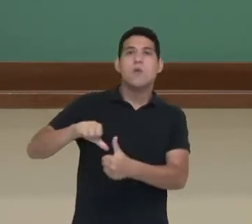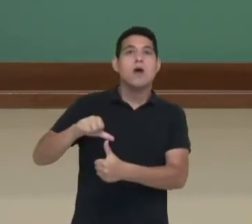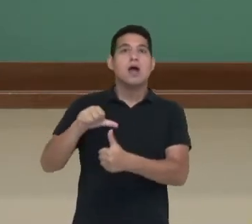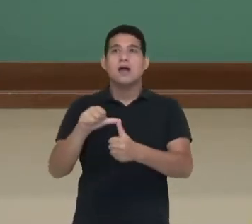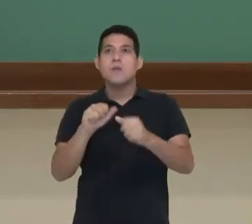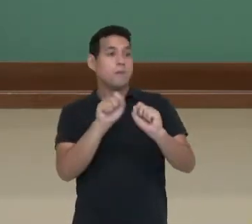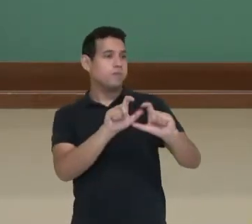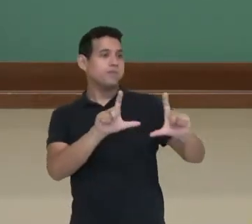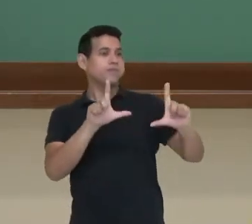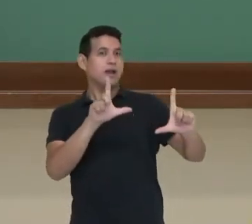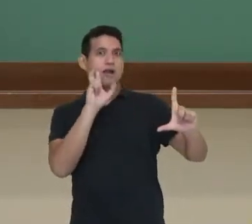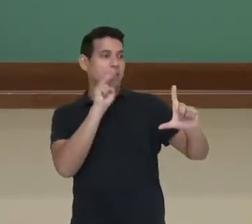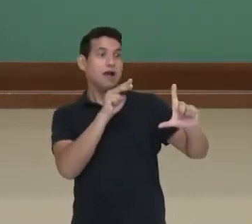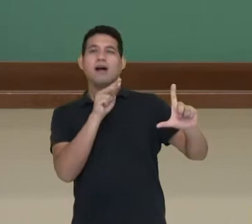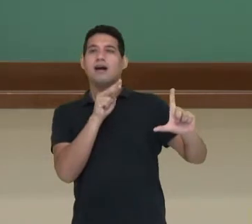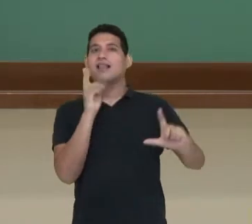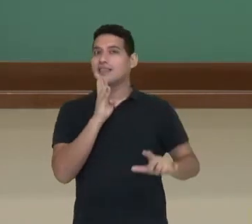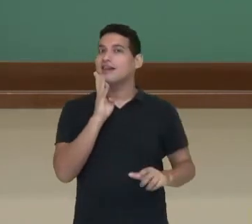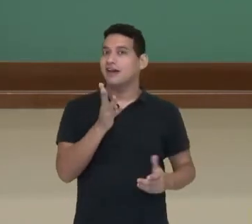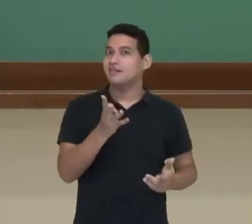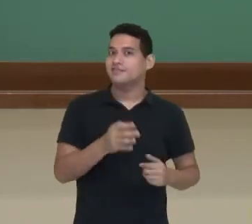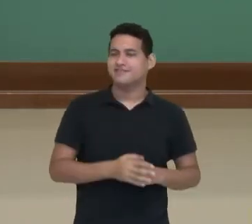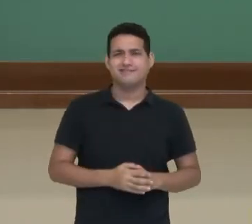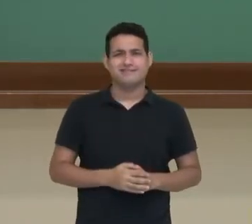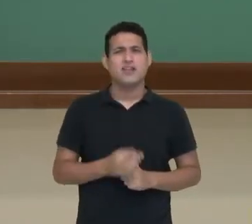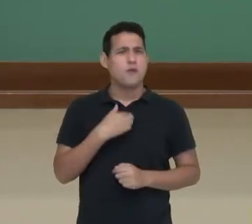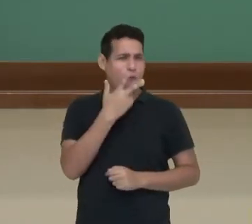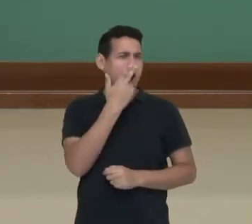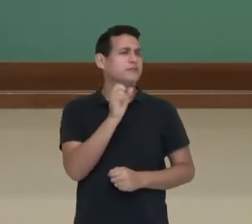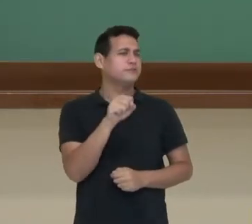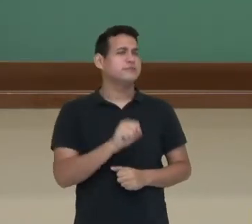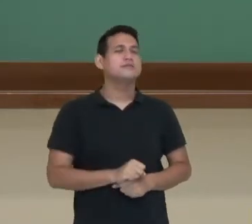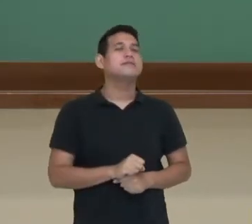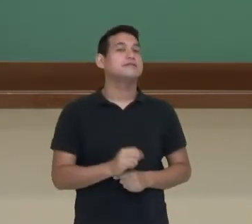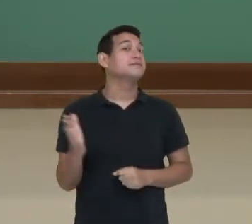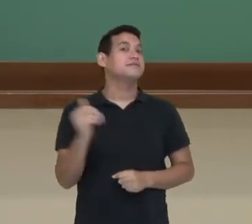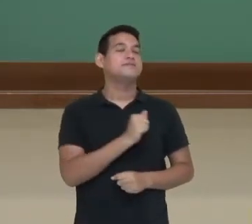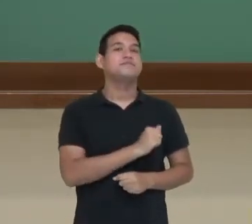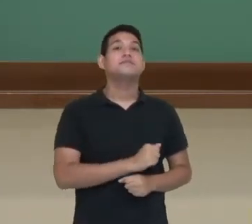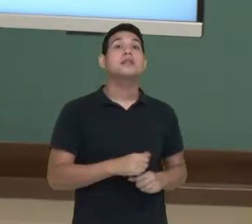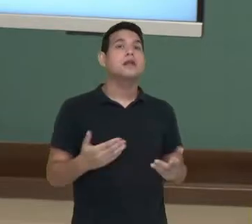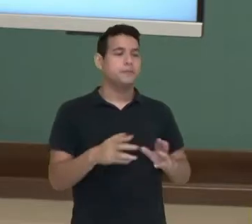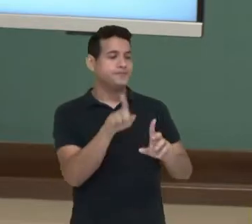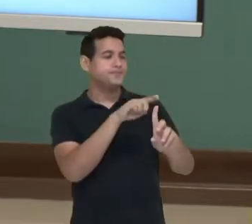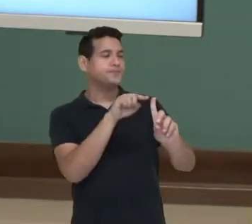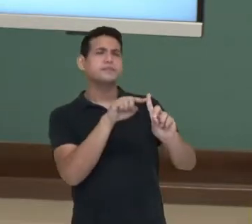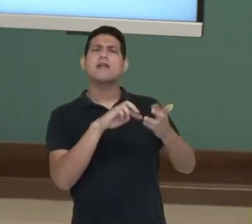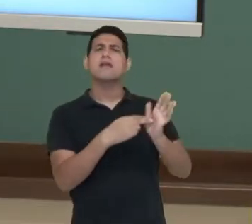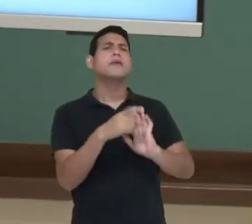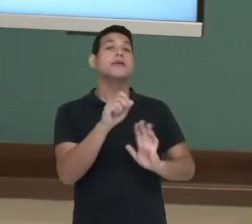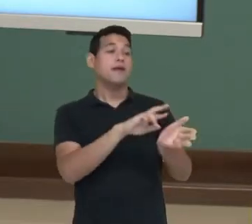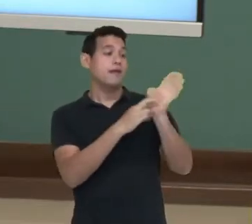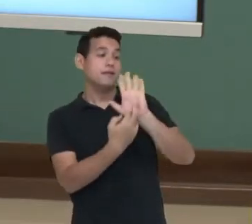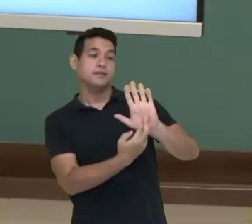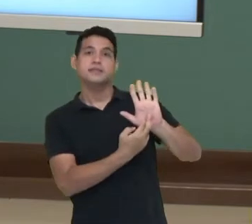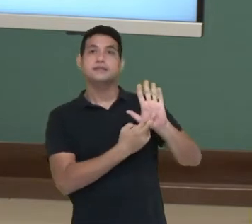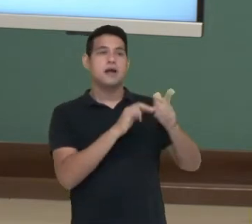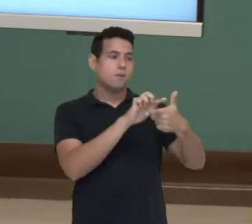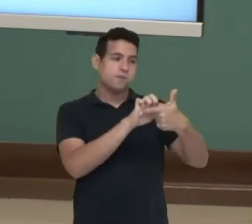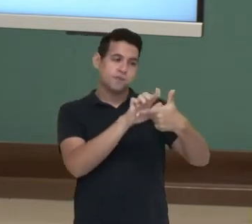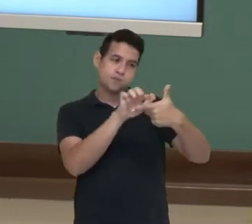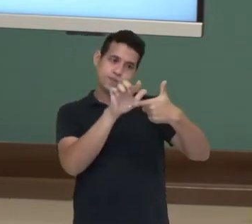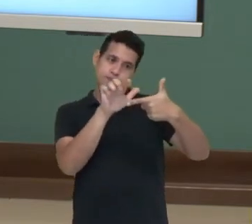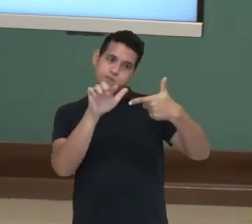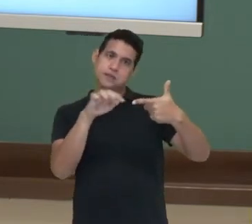numa imagem. É fantástico, né? Ah, eu acho. Vamos lá? Nossos objetivos: representar